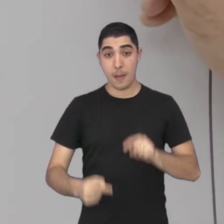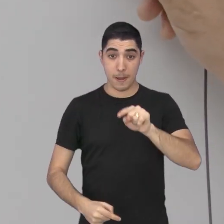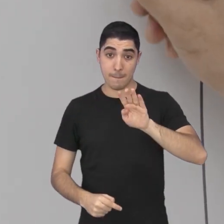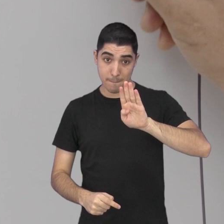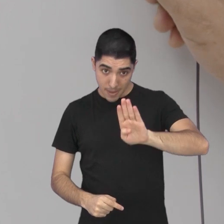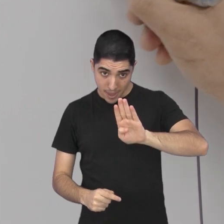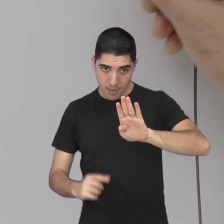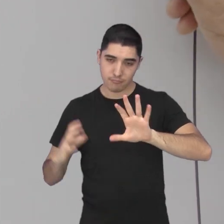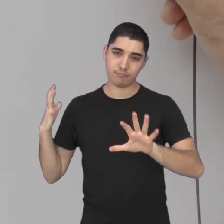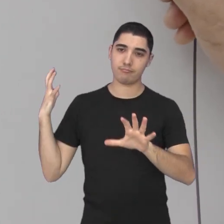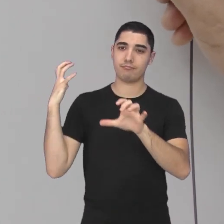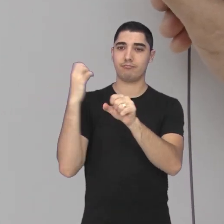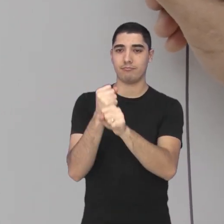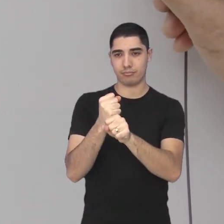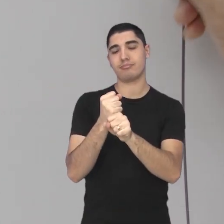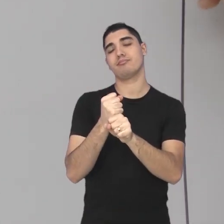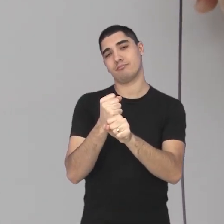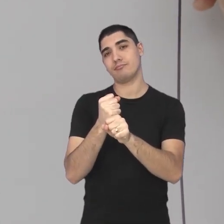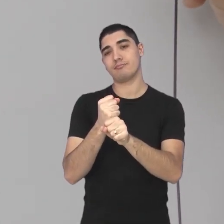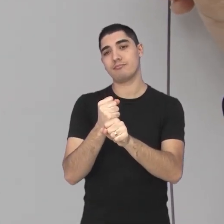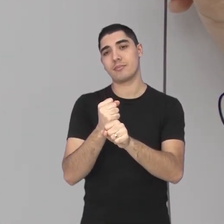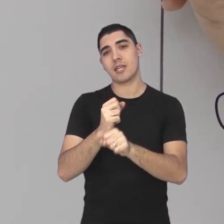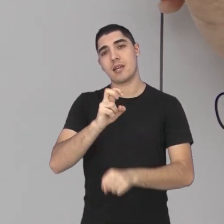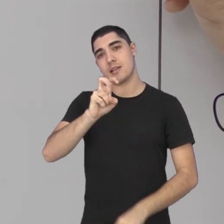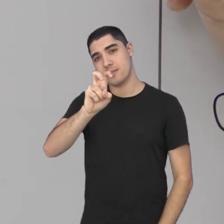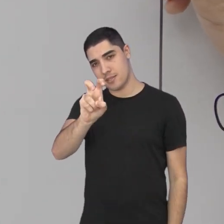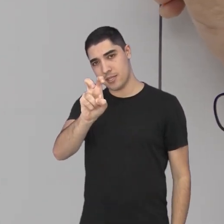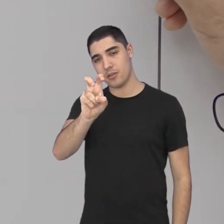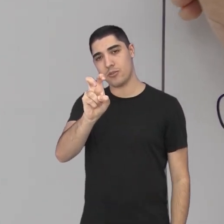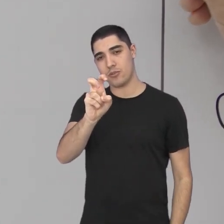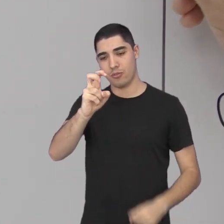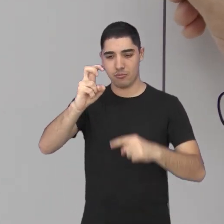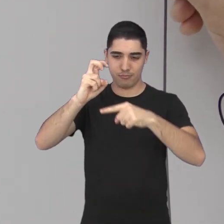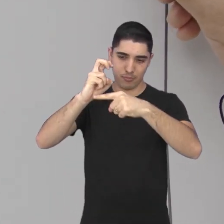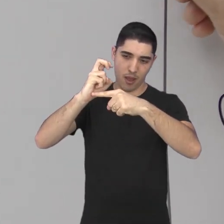e o b é 5 terços.